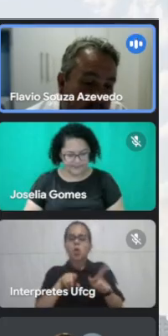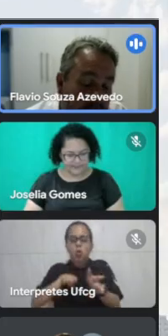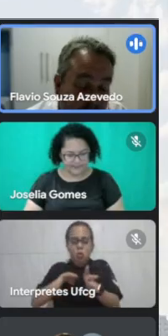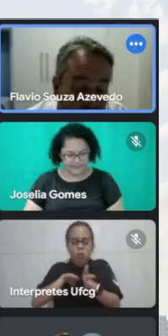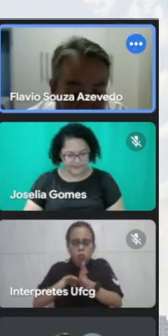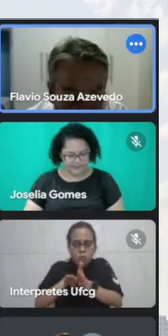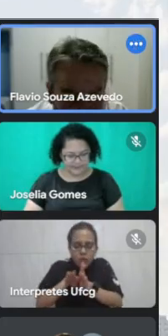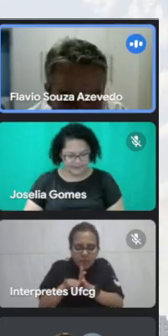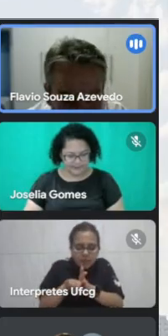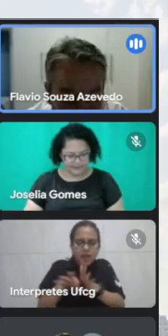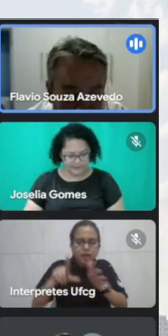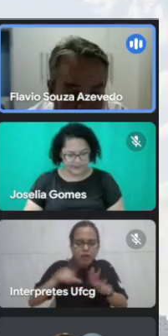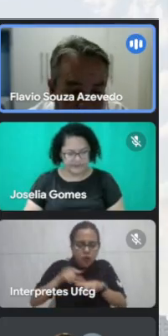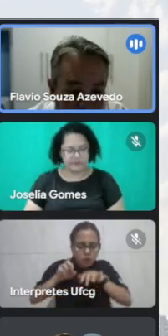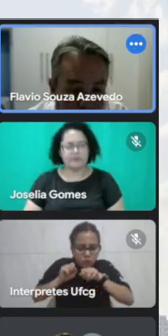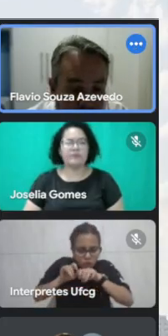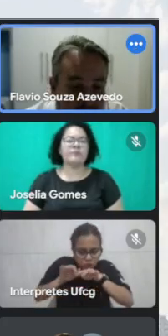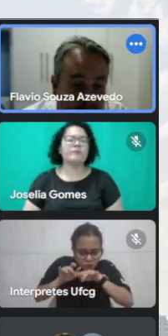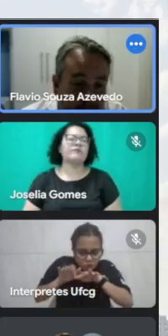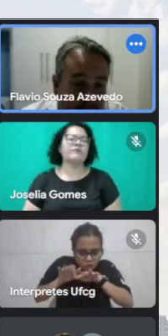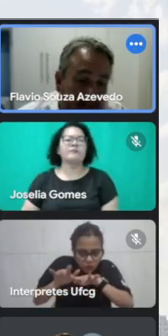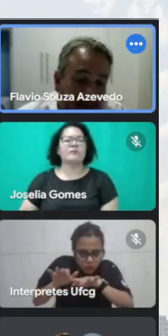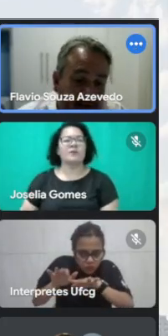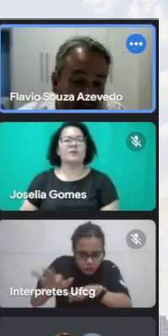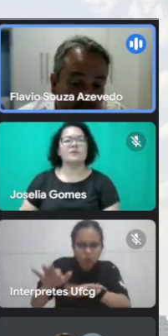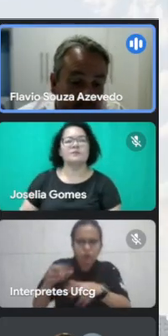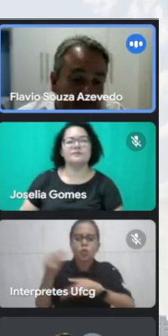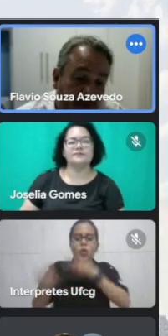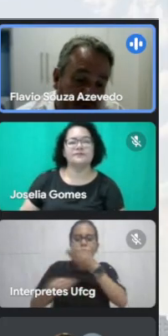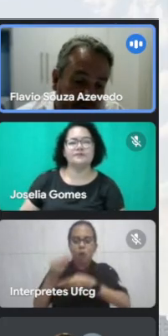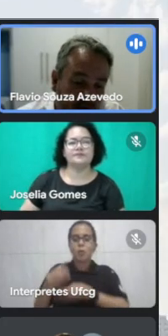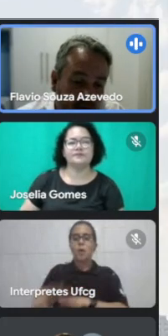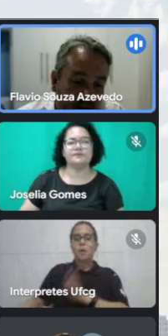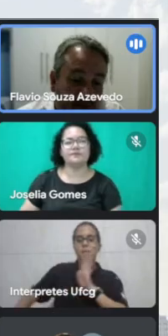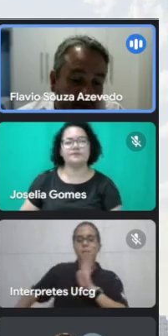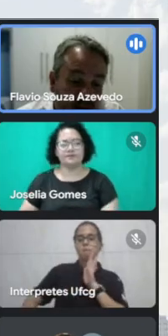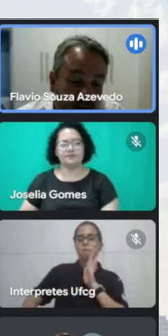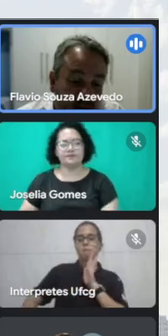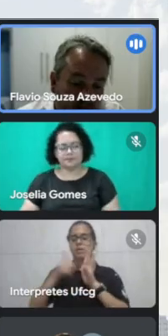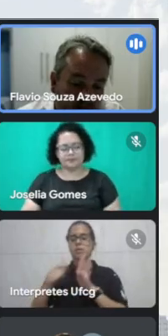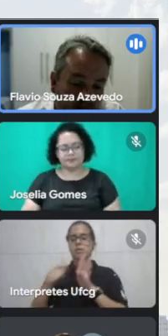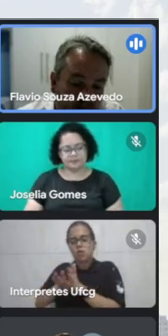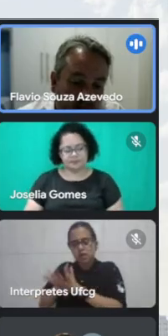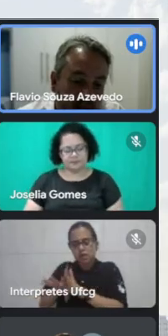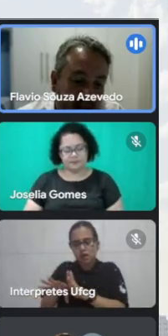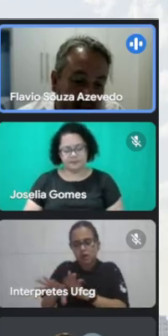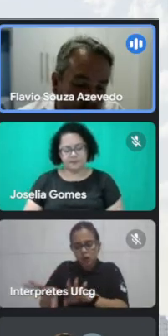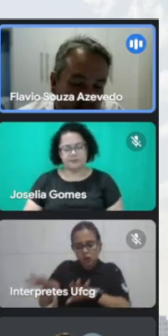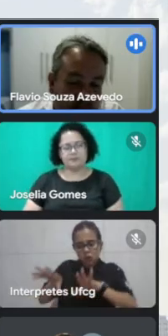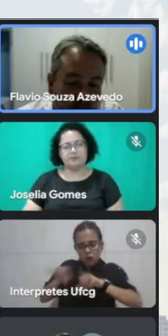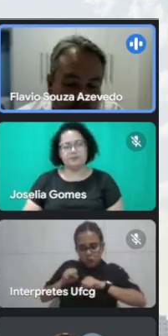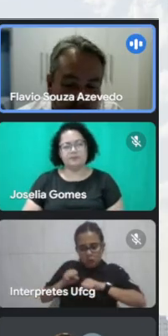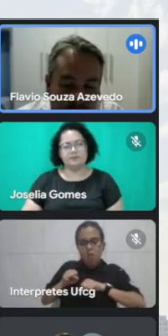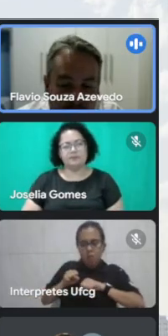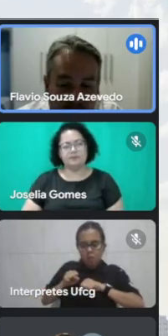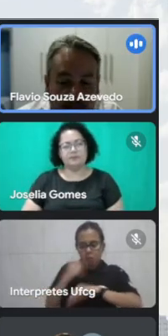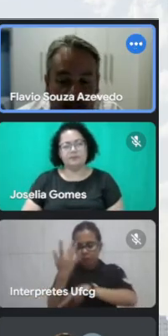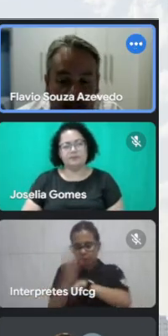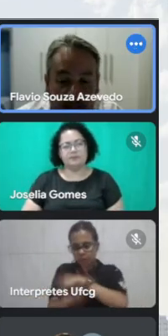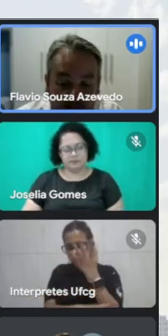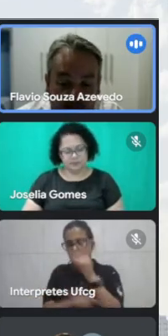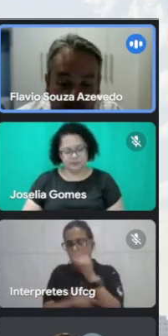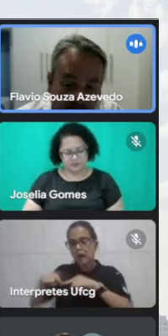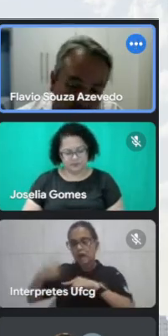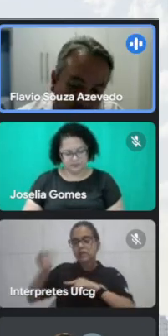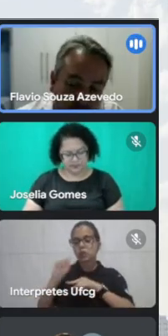nas áreas do rizosfera dessas plantas. E, por fim, né, a fitoestabilização, que ela limita a mobilidade